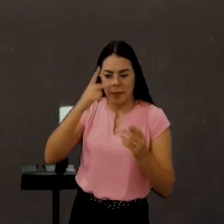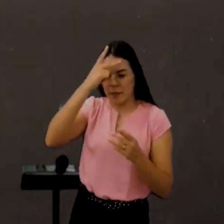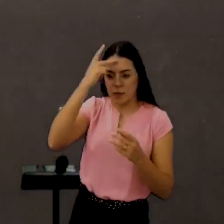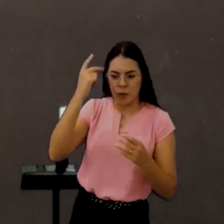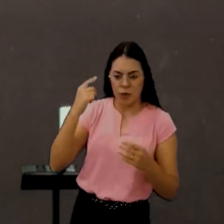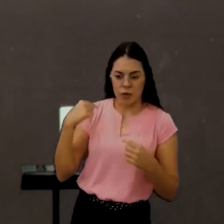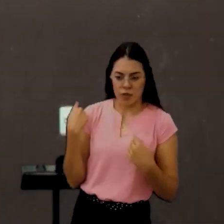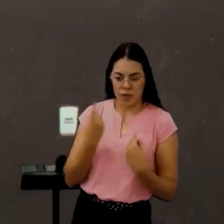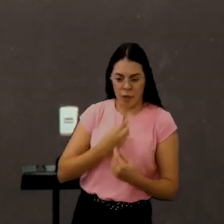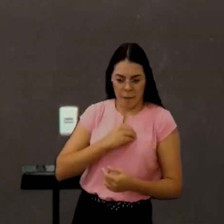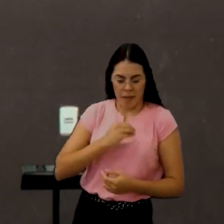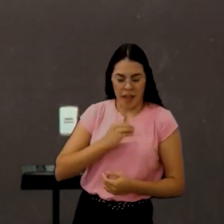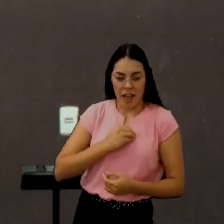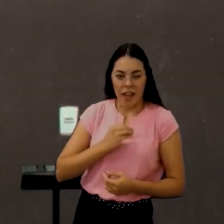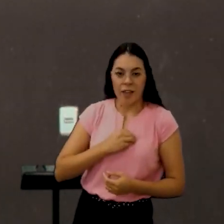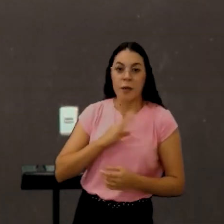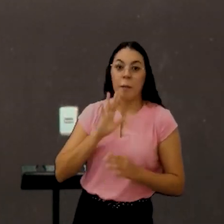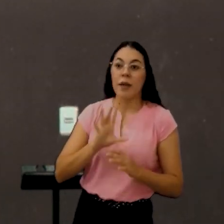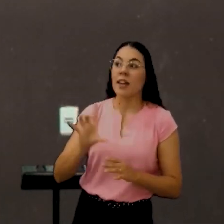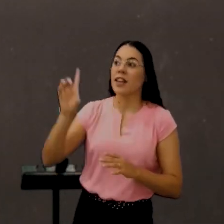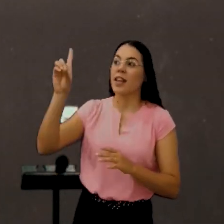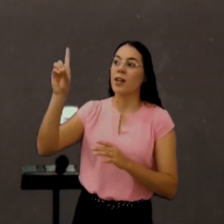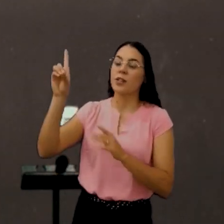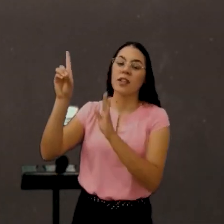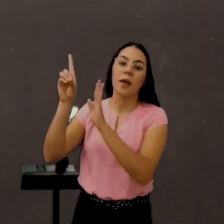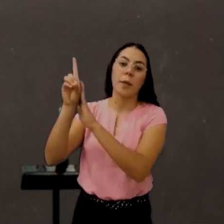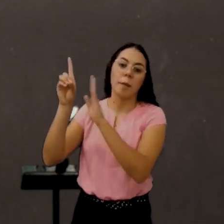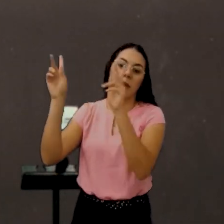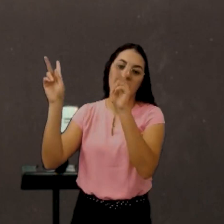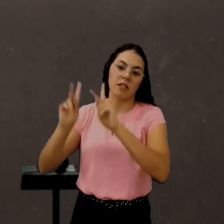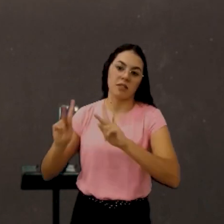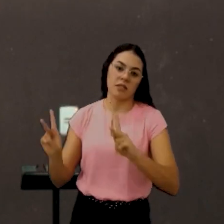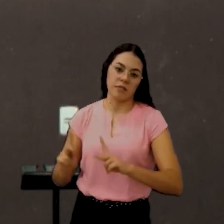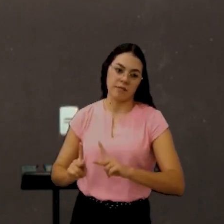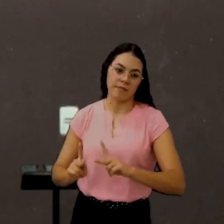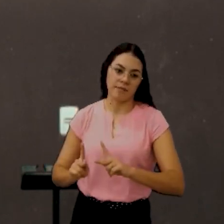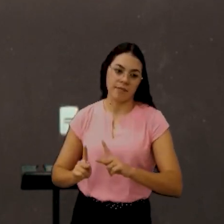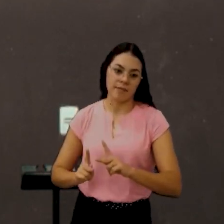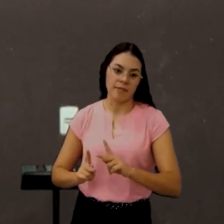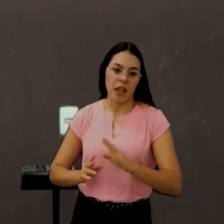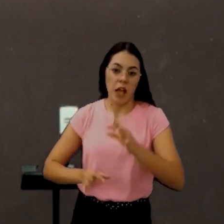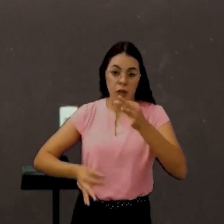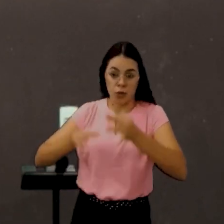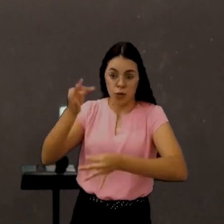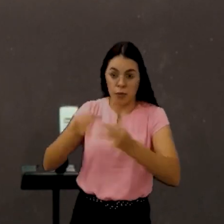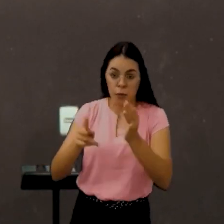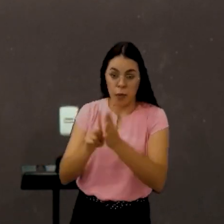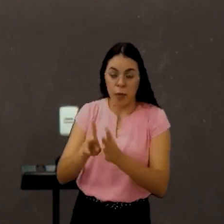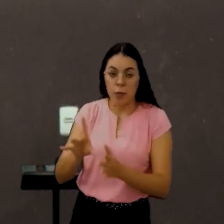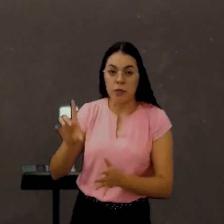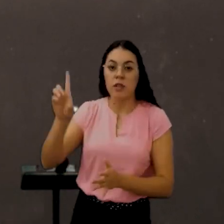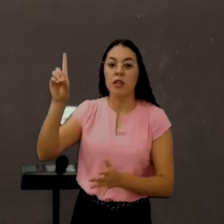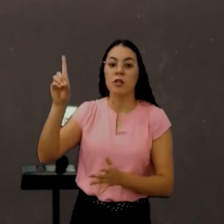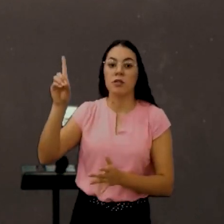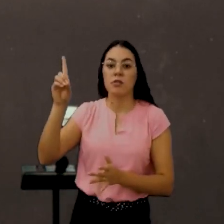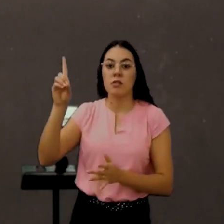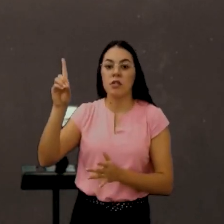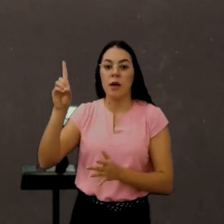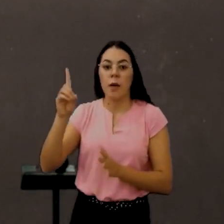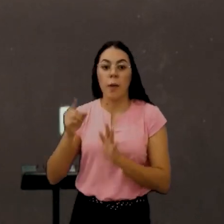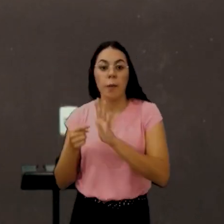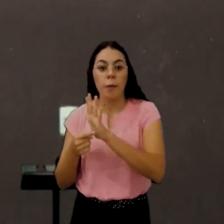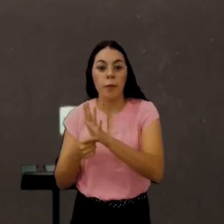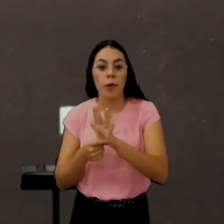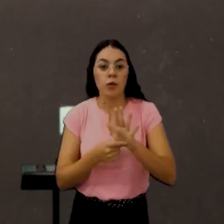nosso Deus é conhecido como o Deus da paz. A execução da sua justiça tem o efeito